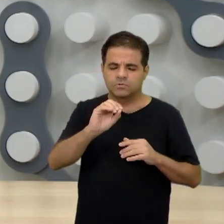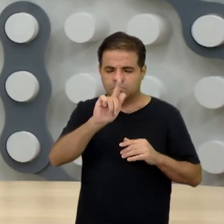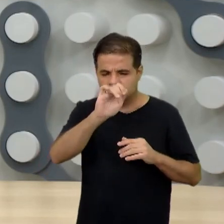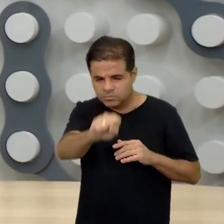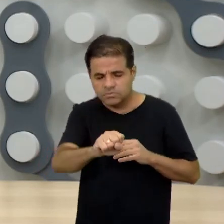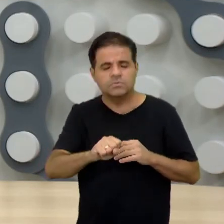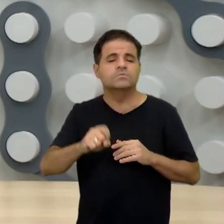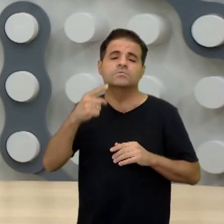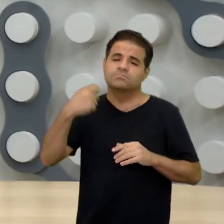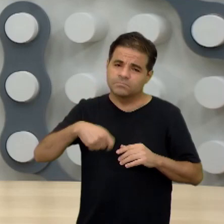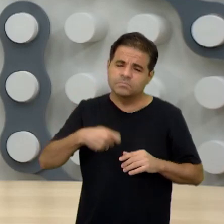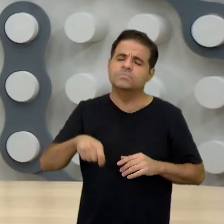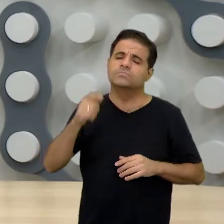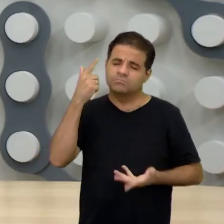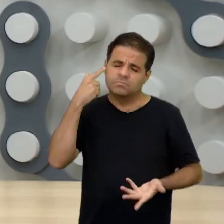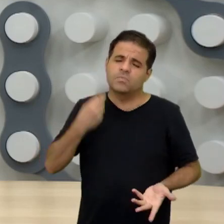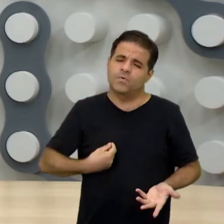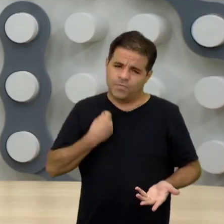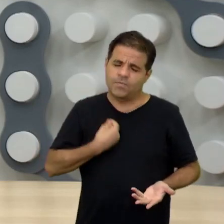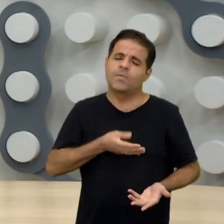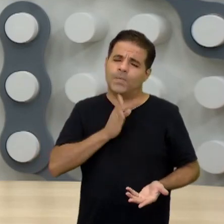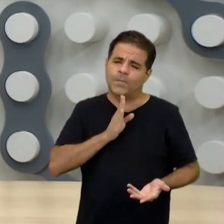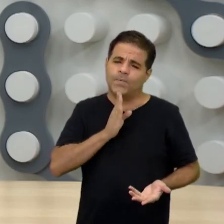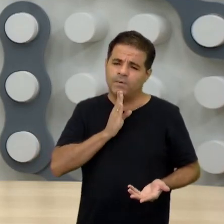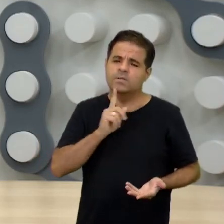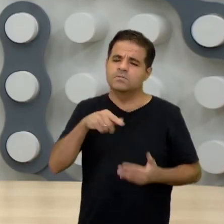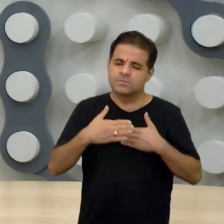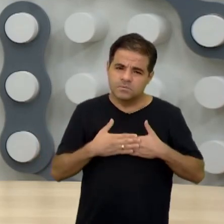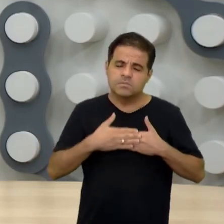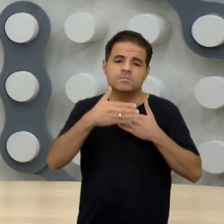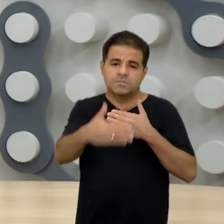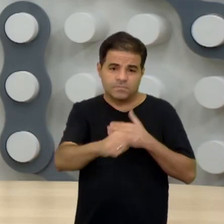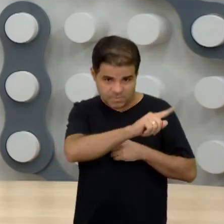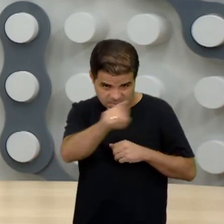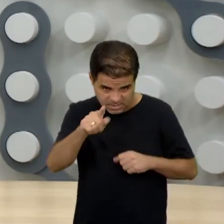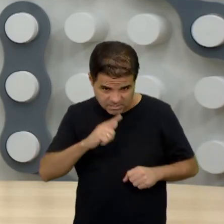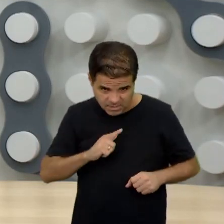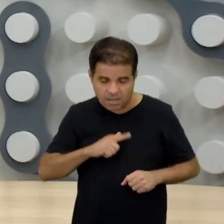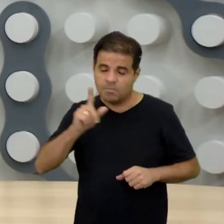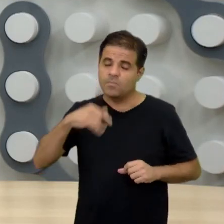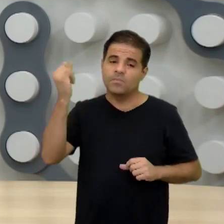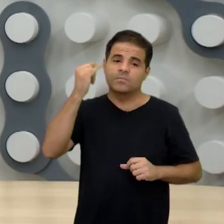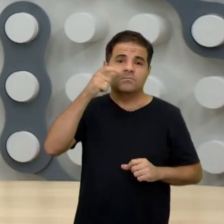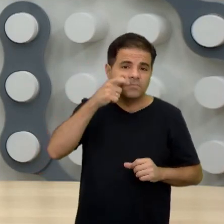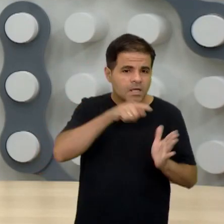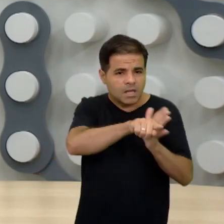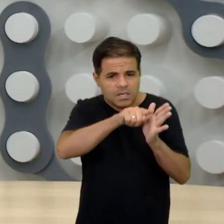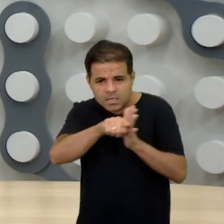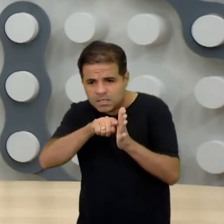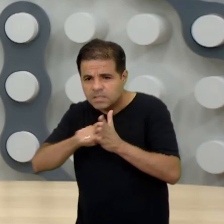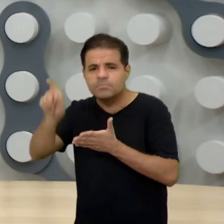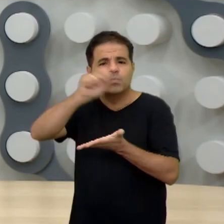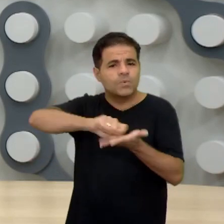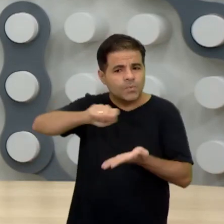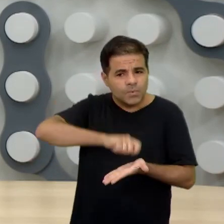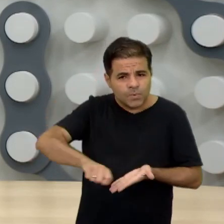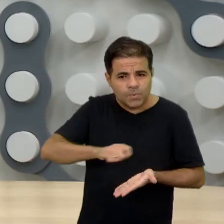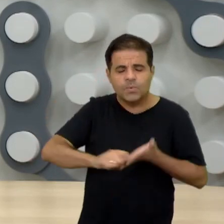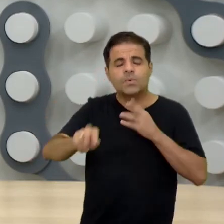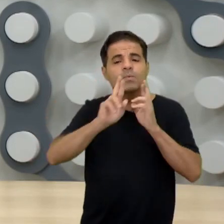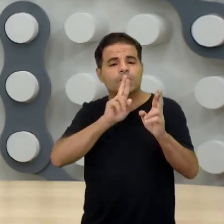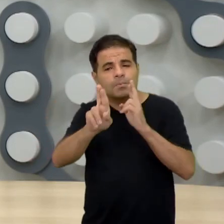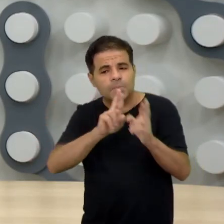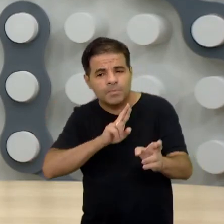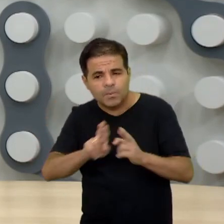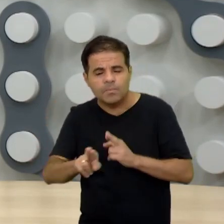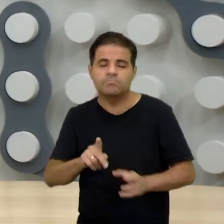então eu tenho um certo convívio. Beleza, então a partir desse convívio que você tem, é importante fazer anotações que respondam